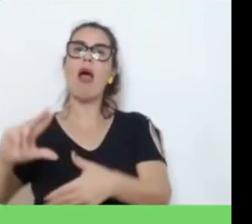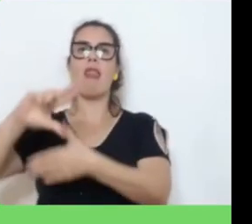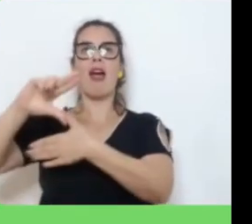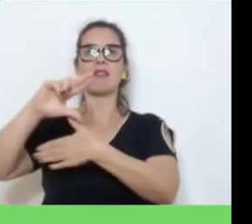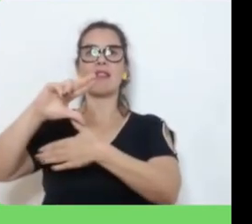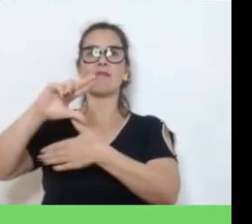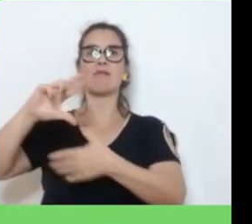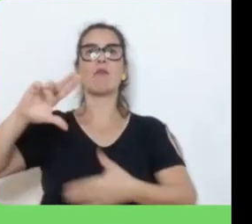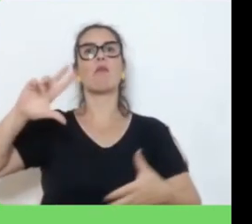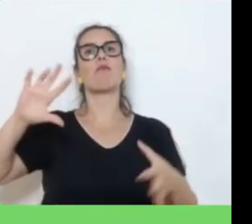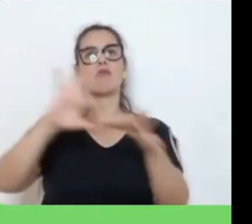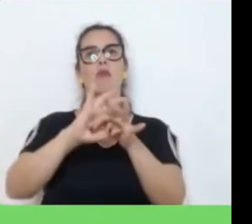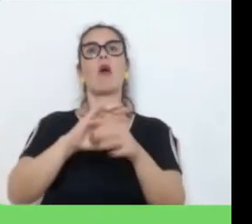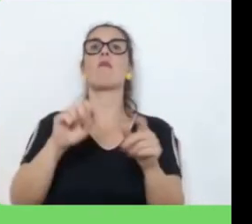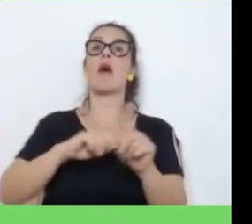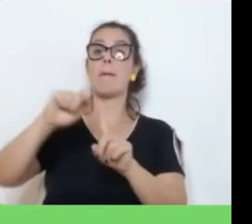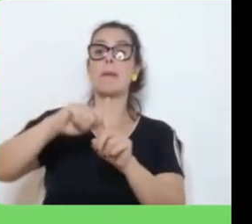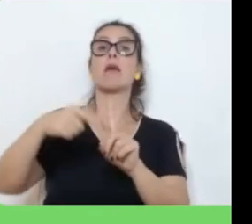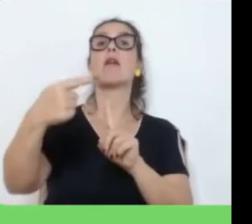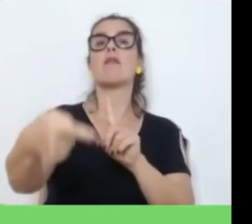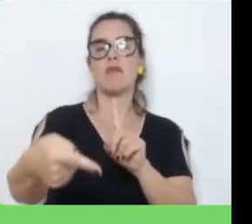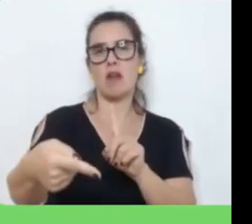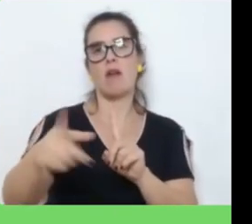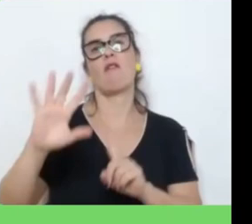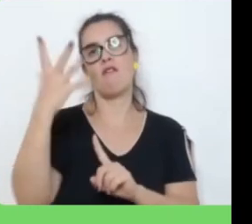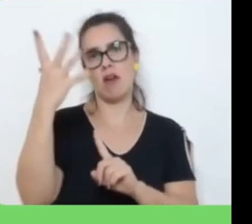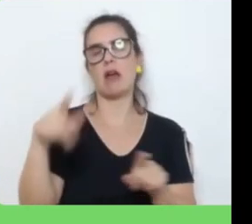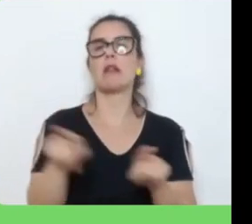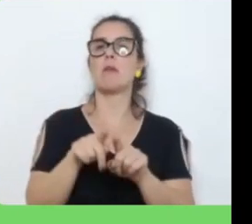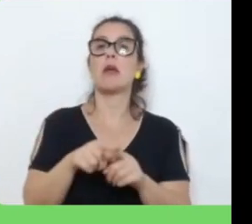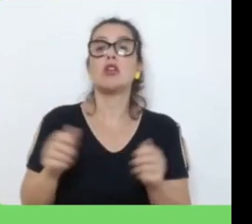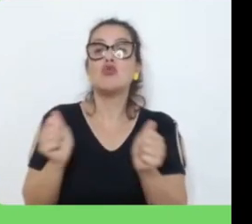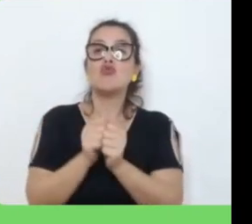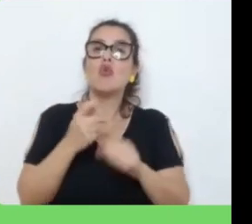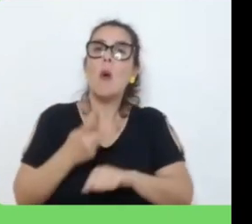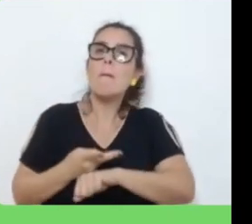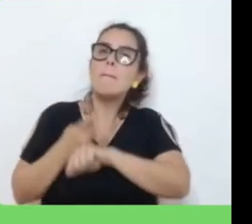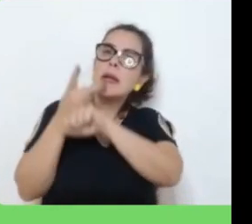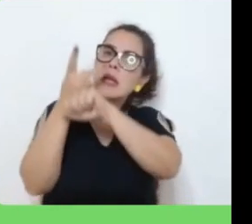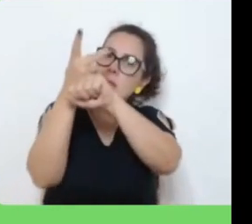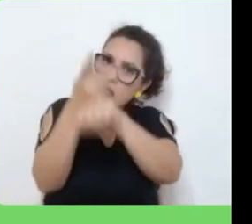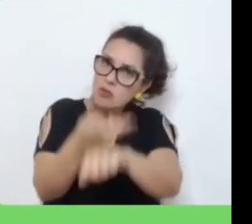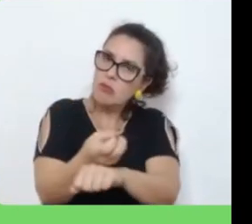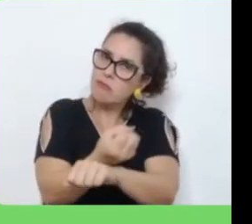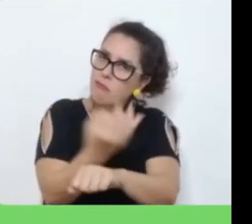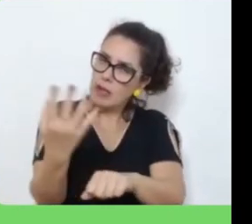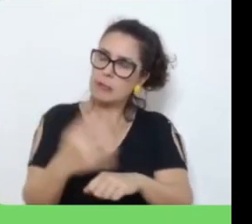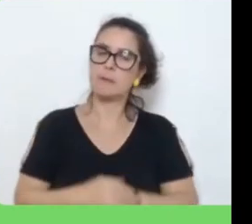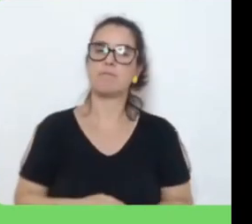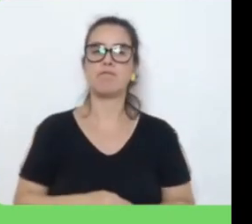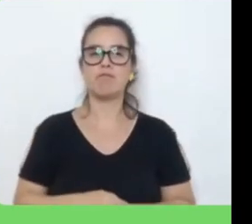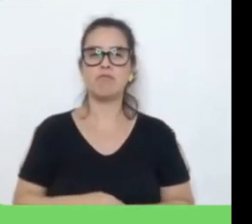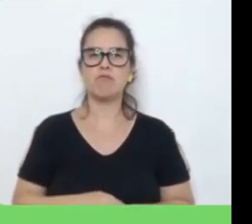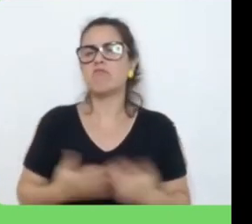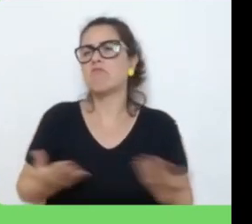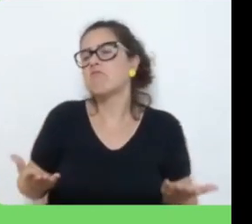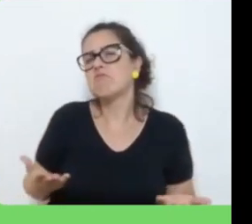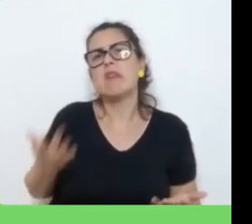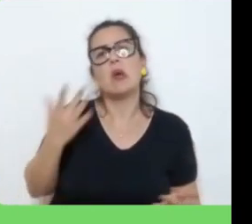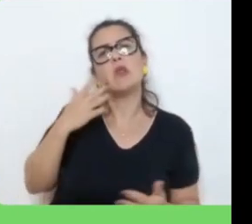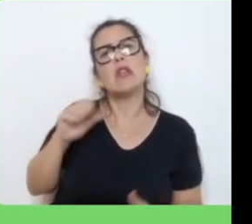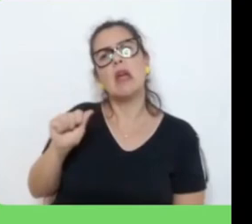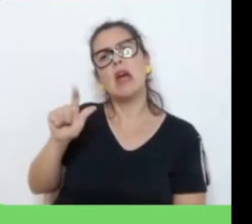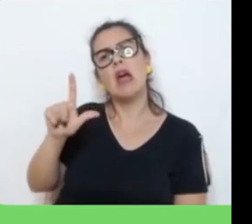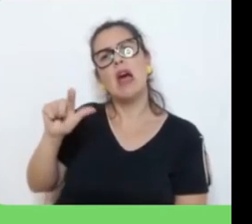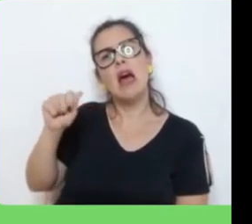no próximo mês juntamente com as premiações Independentes eu não sei se o Alan quer falar um pouco não sei se vocês querem